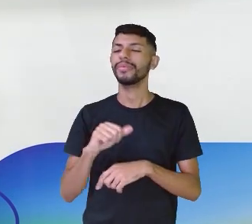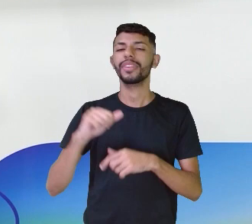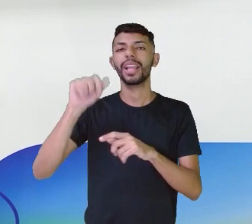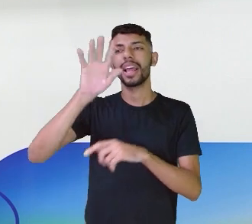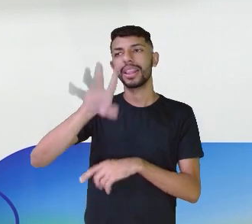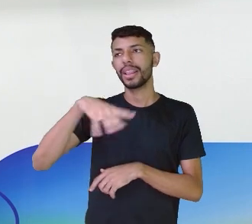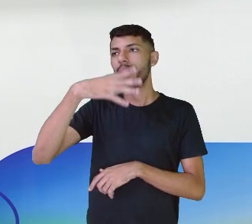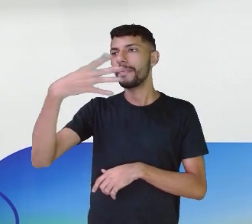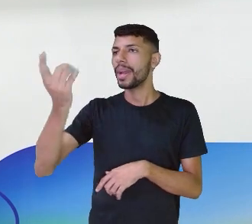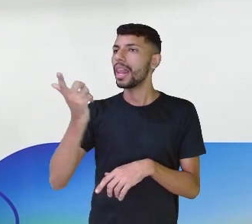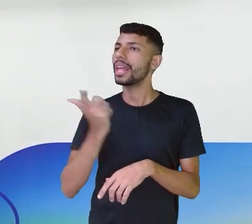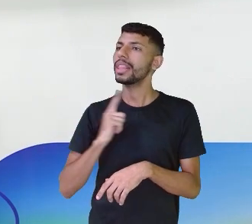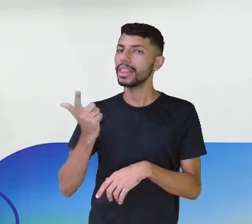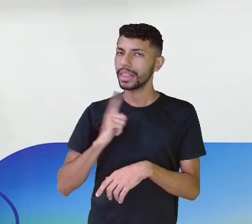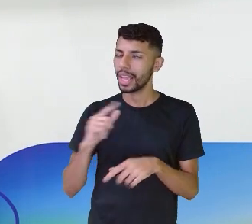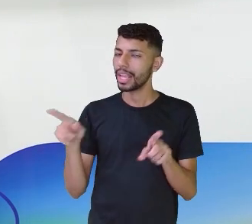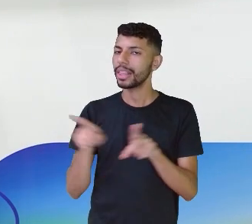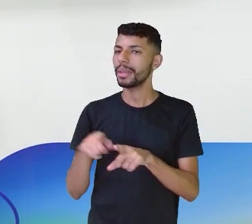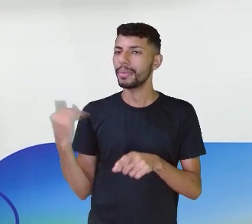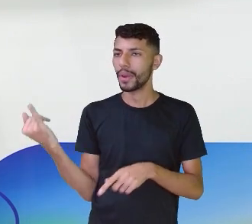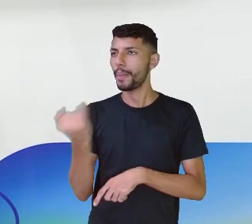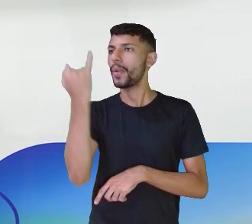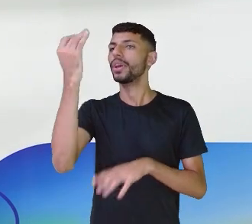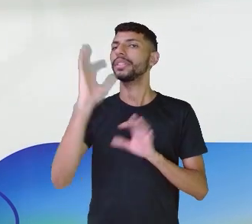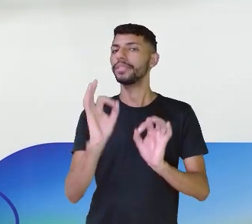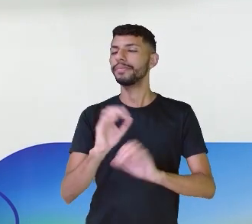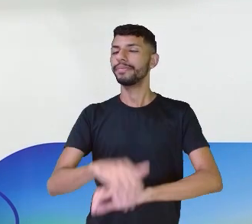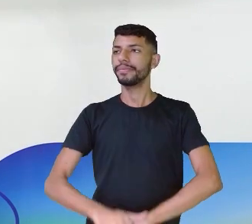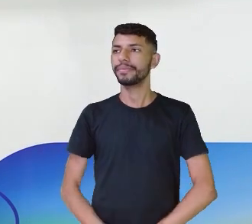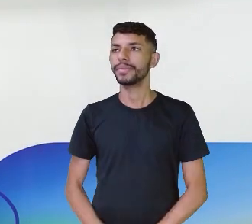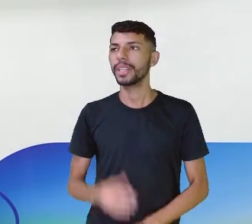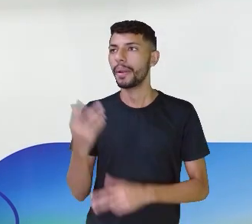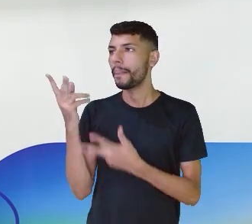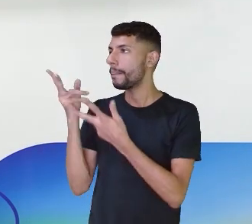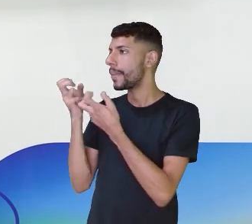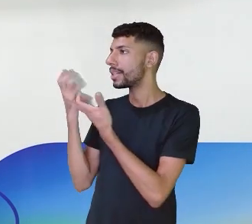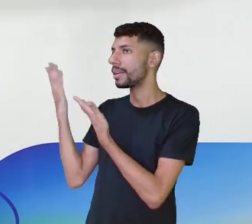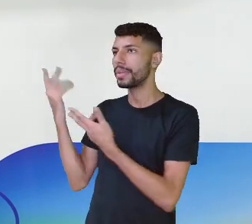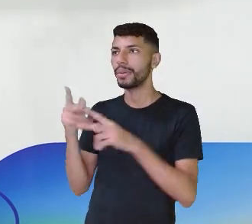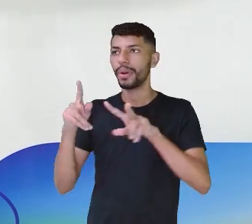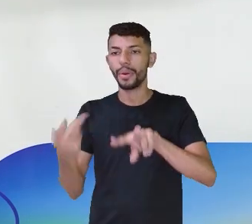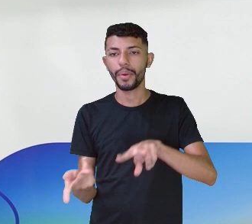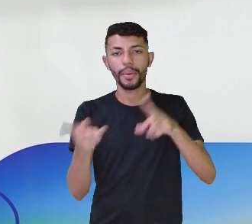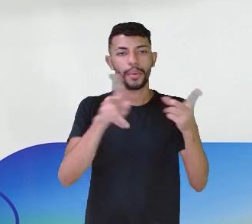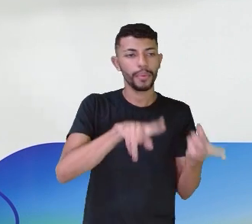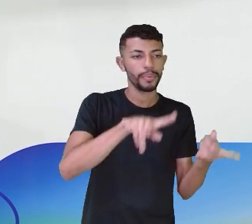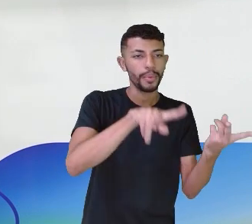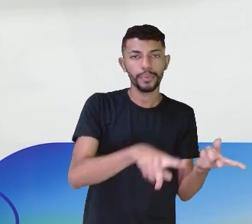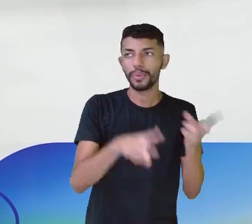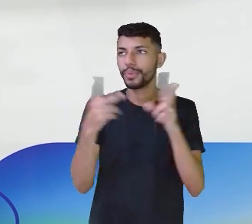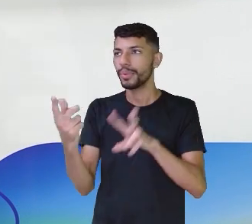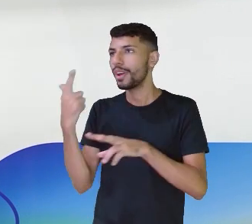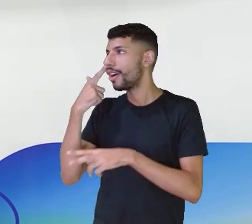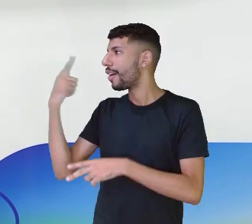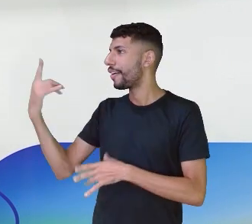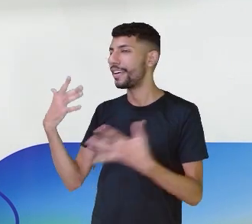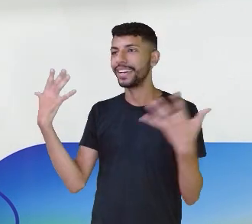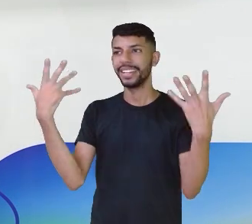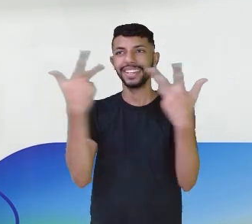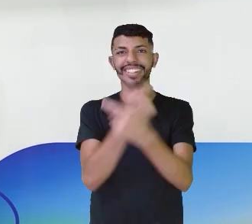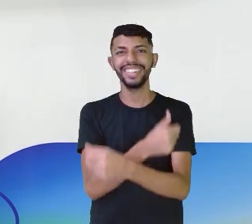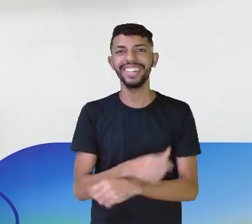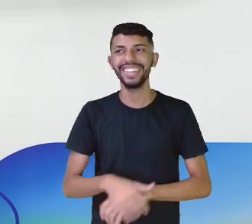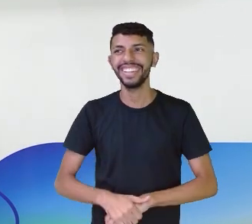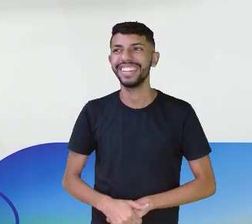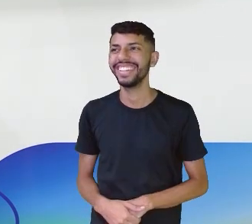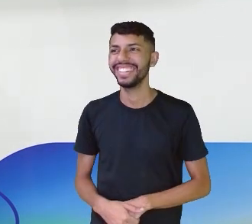ela tem o seu valor, certo? Viram a conversão? Olha aí. Vê que coisa linda. A